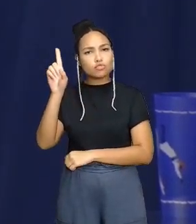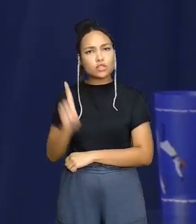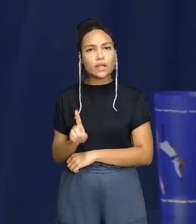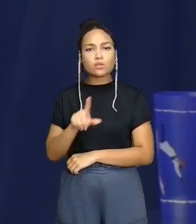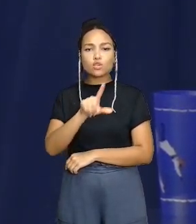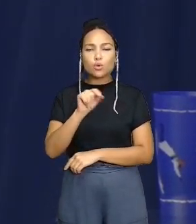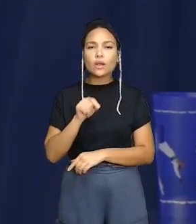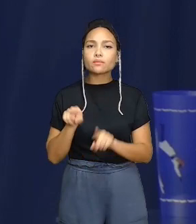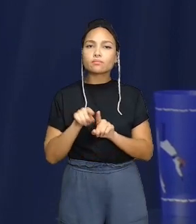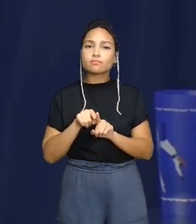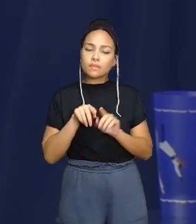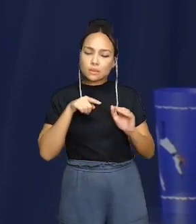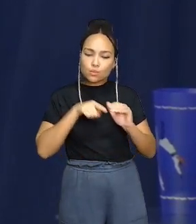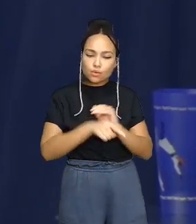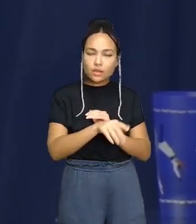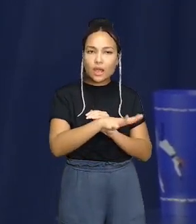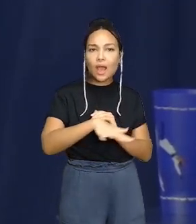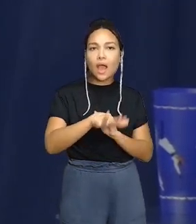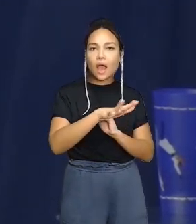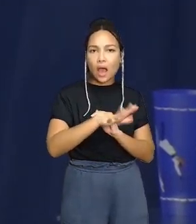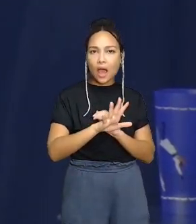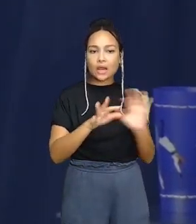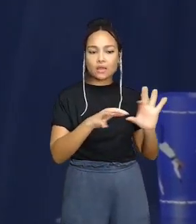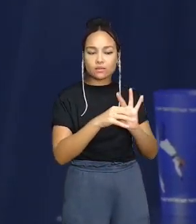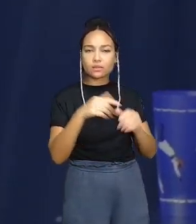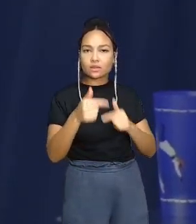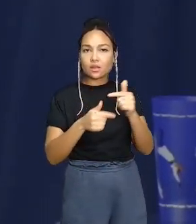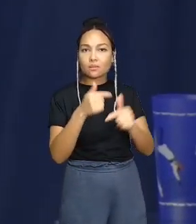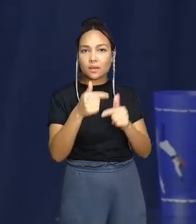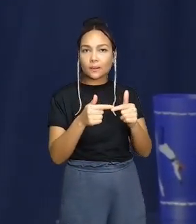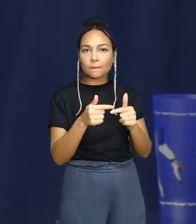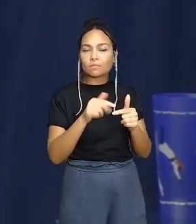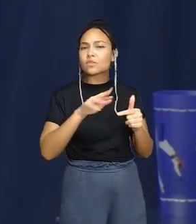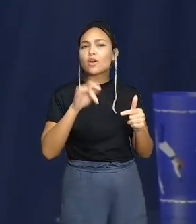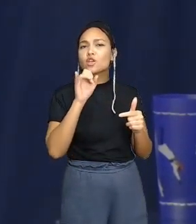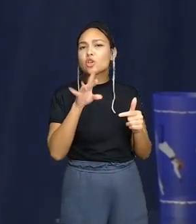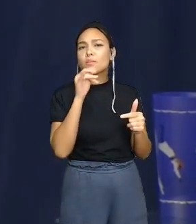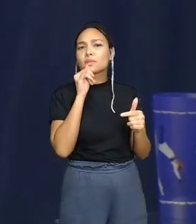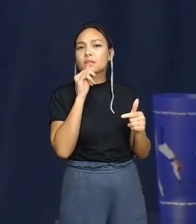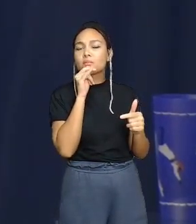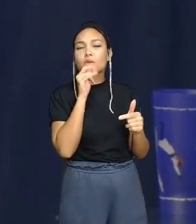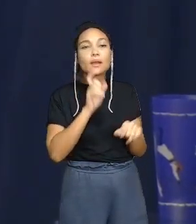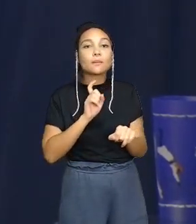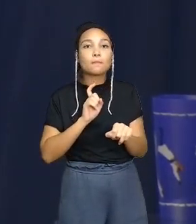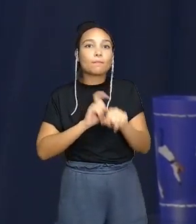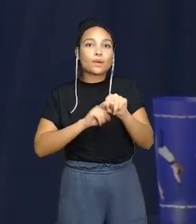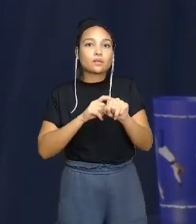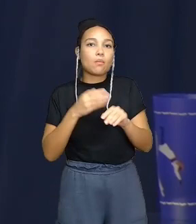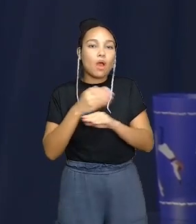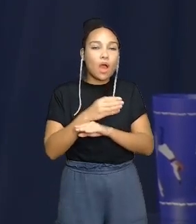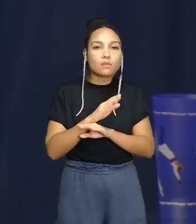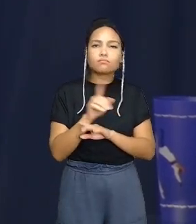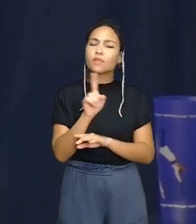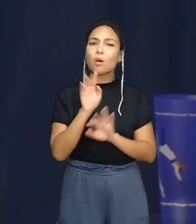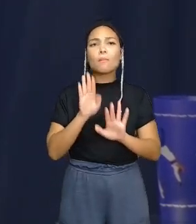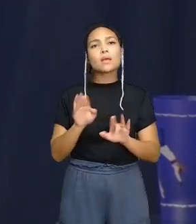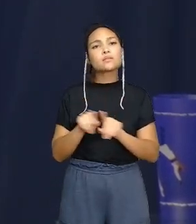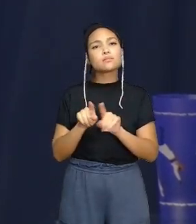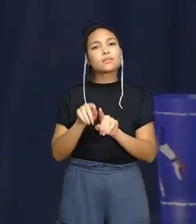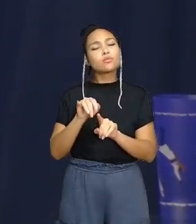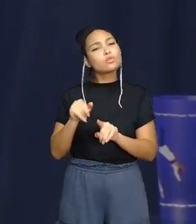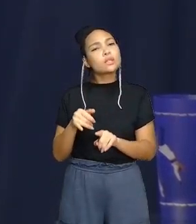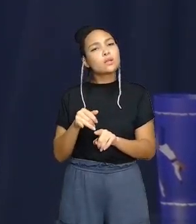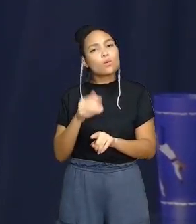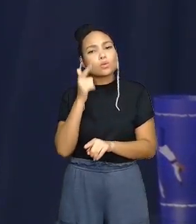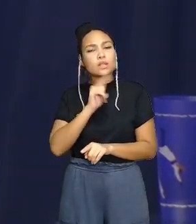numa área que está conectada ao mundo do trabalho, não para entrar naquele momento, necessariamente, mas para que ele tenha a oportunidade de